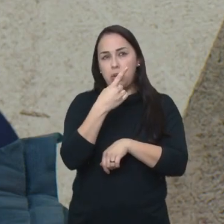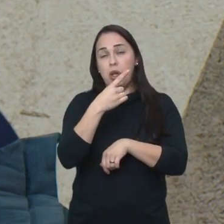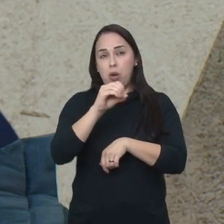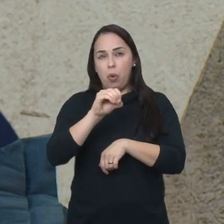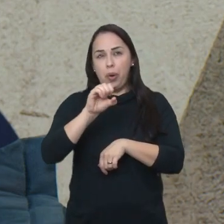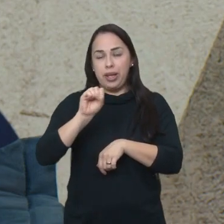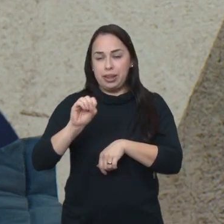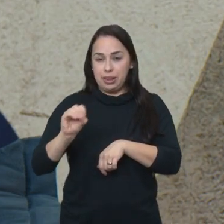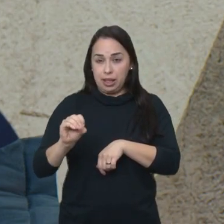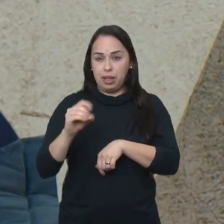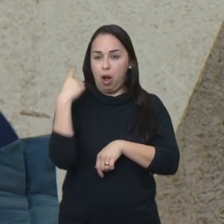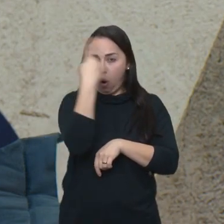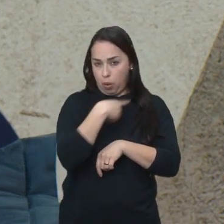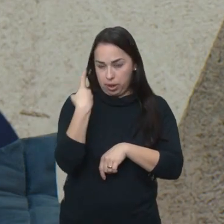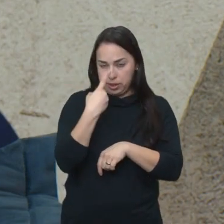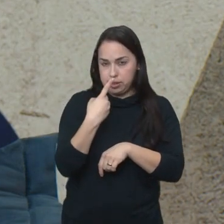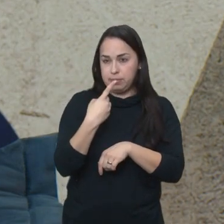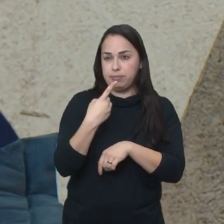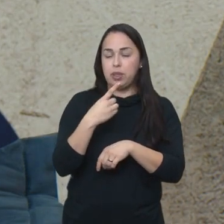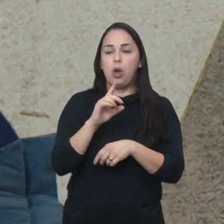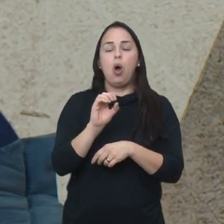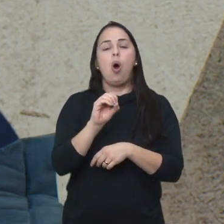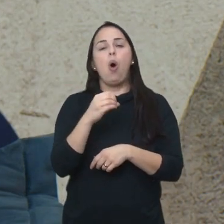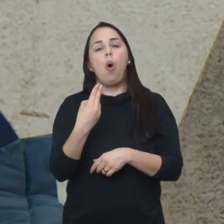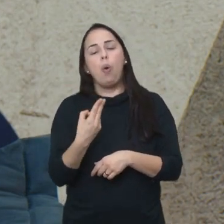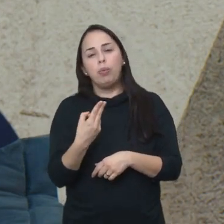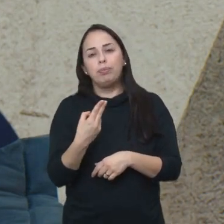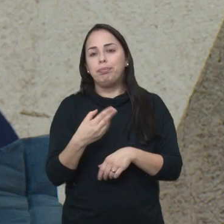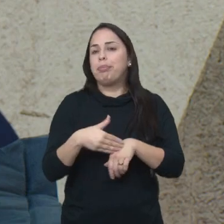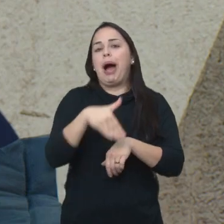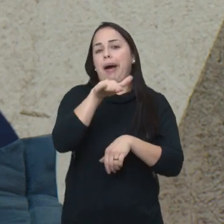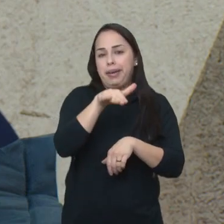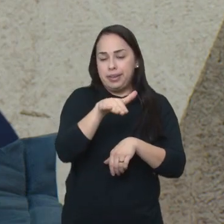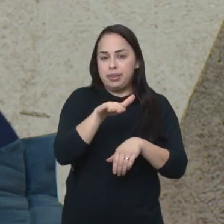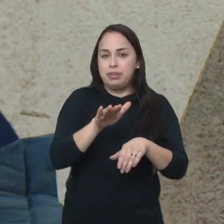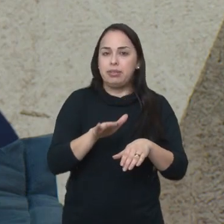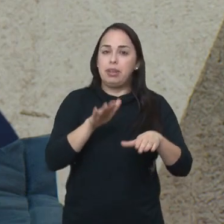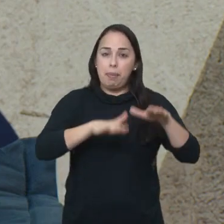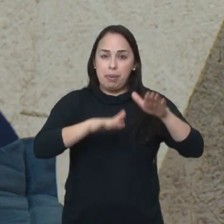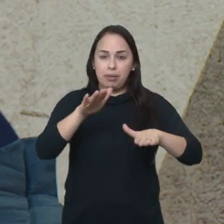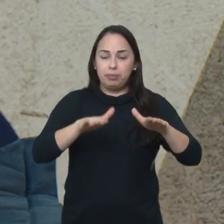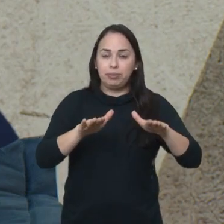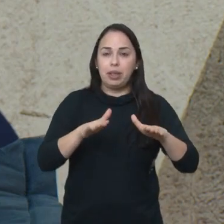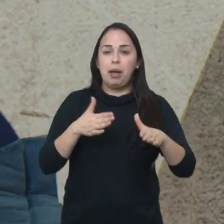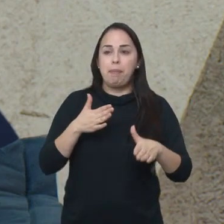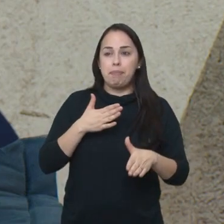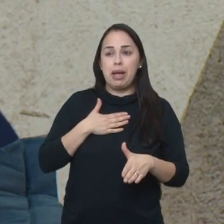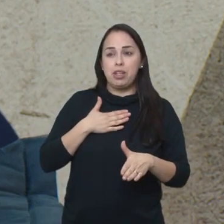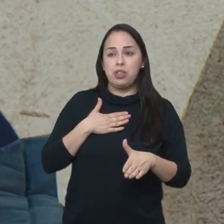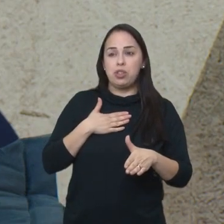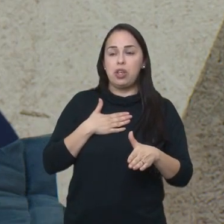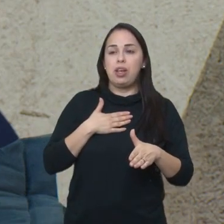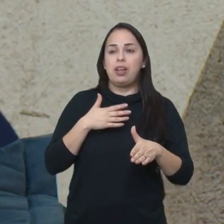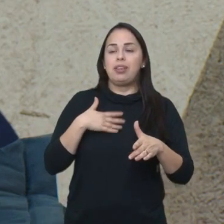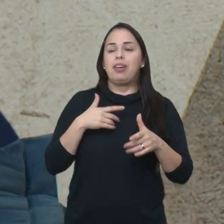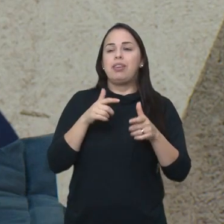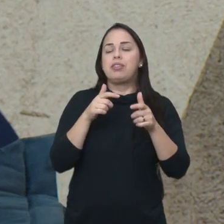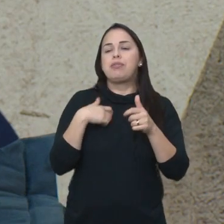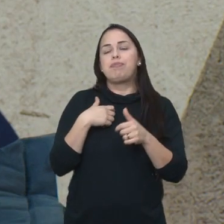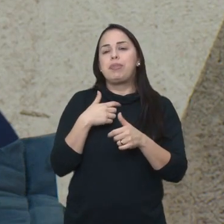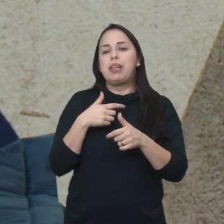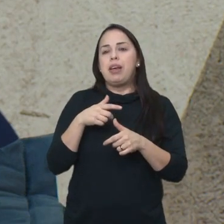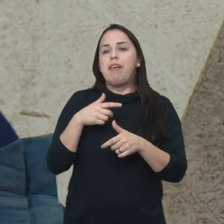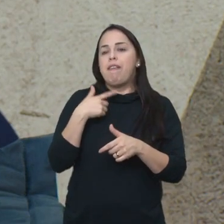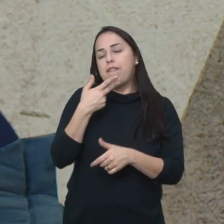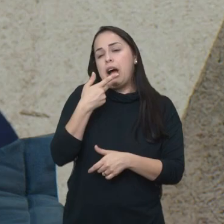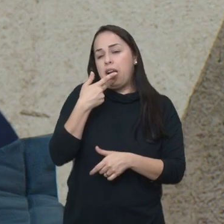para tradução e interpretação, ou mais horas, depende da instituição. Nós geralmente recomendamos instituições de